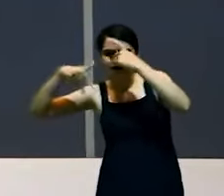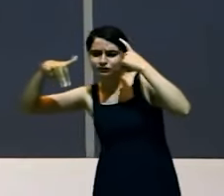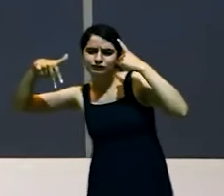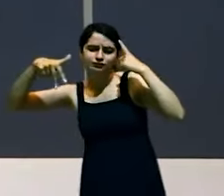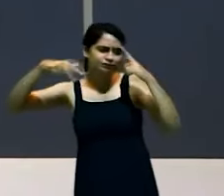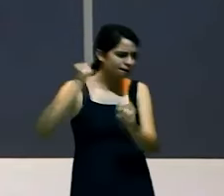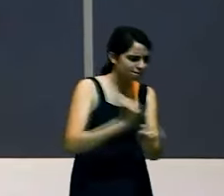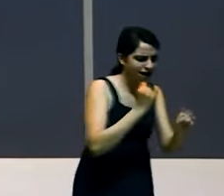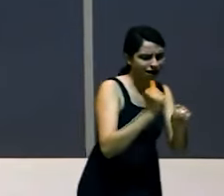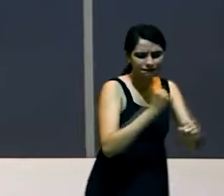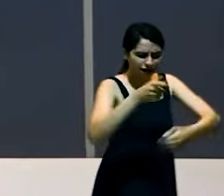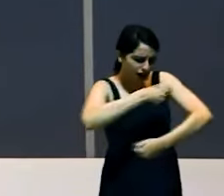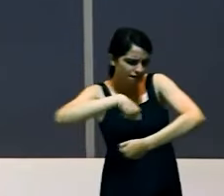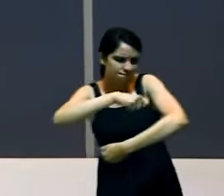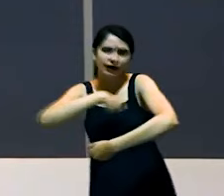muitos serviços.